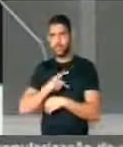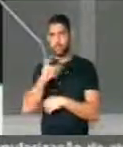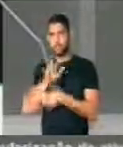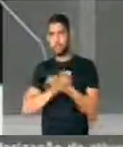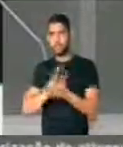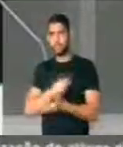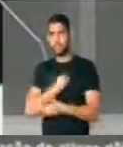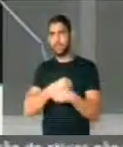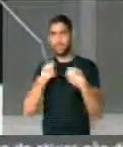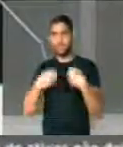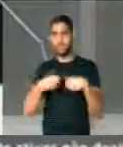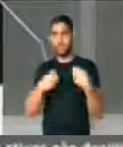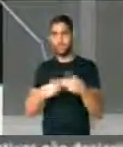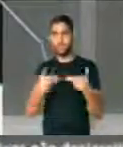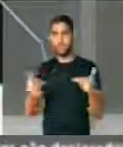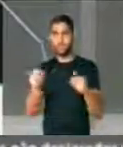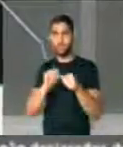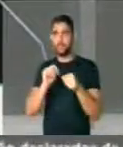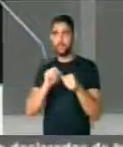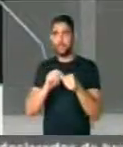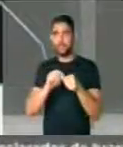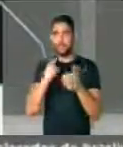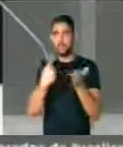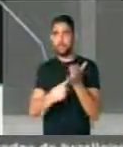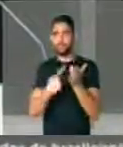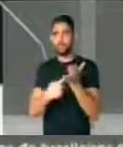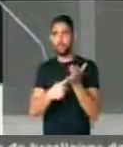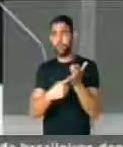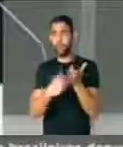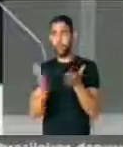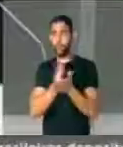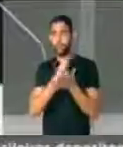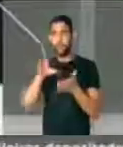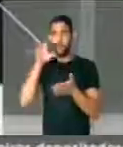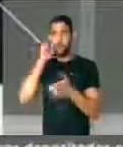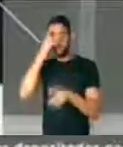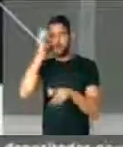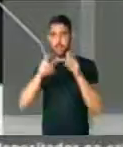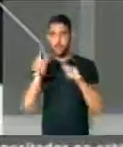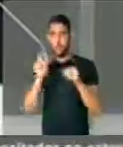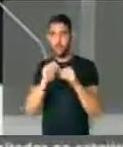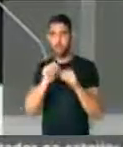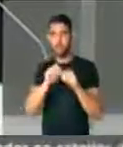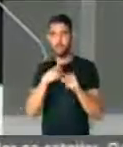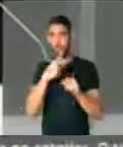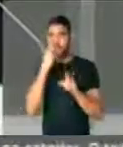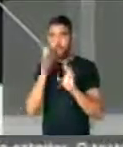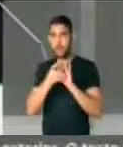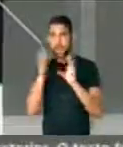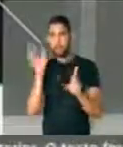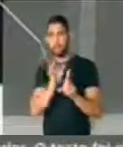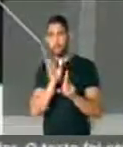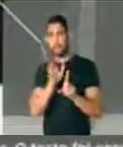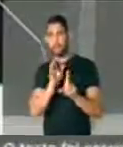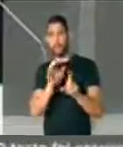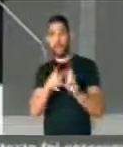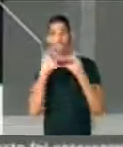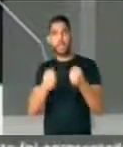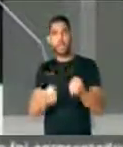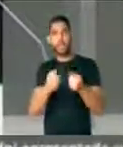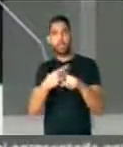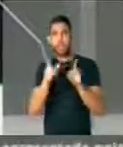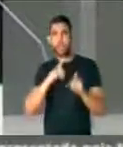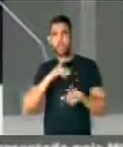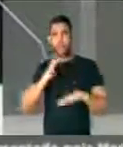não existe a necessidade de se fazer um acordo ou de ouvir as pessoas e ceder a pressões, mas aqui é preciso